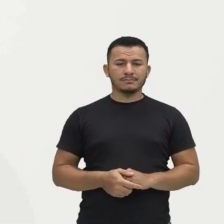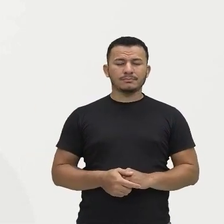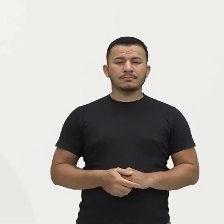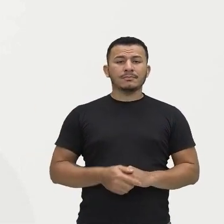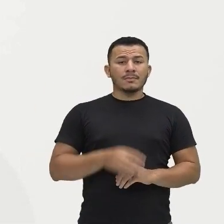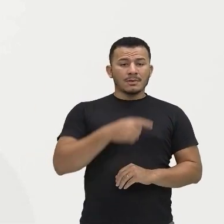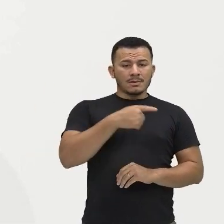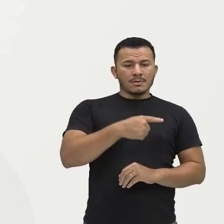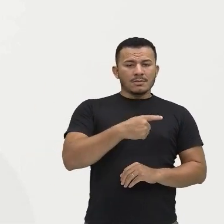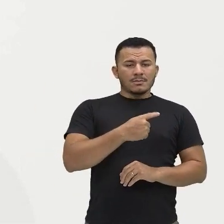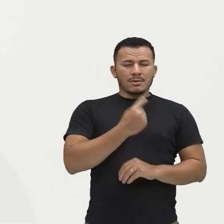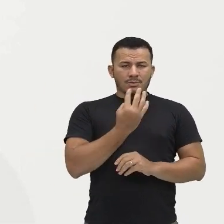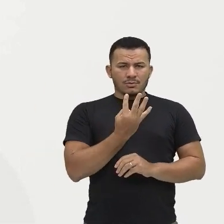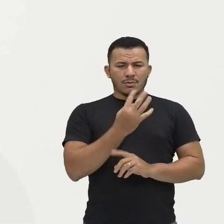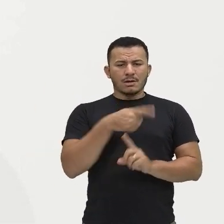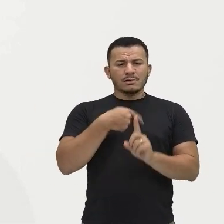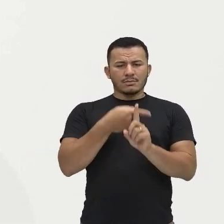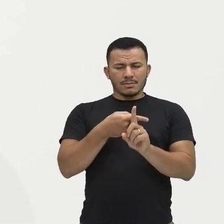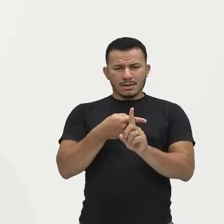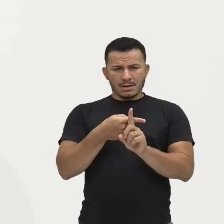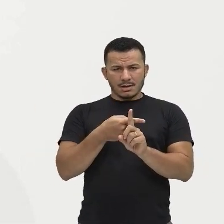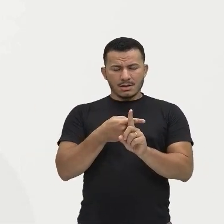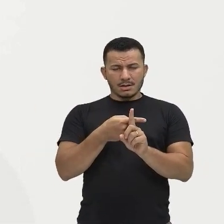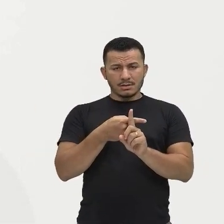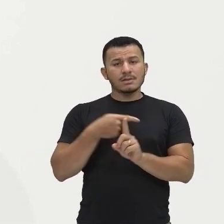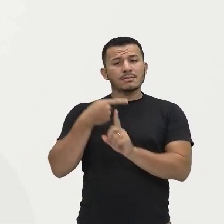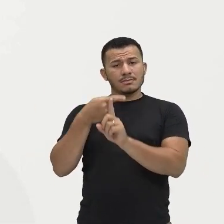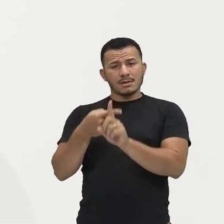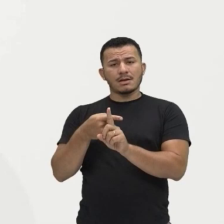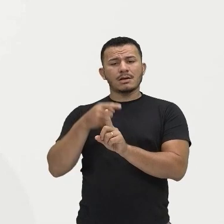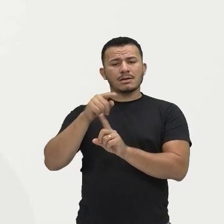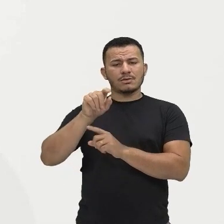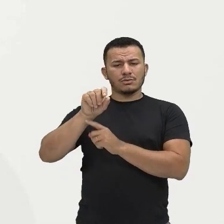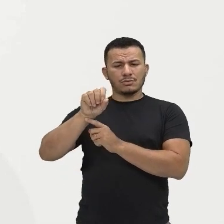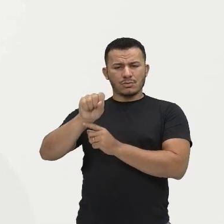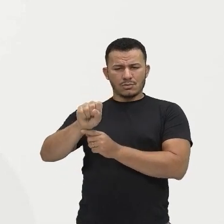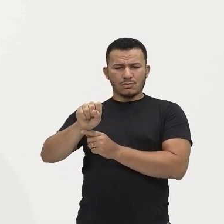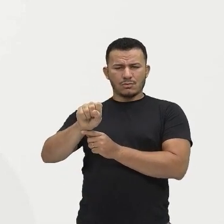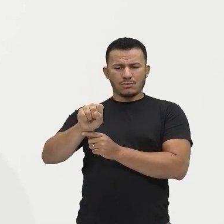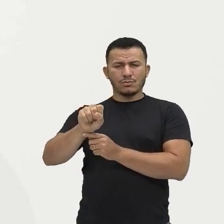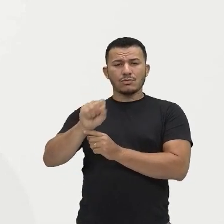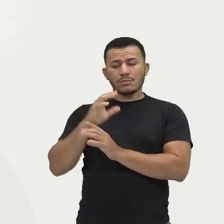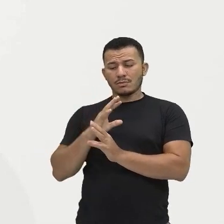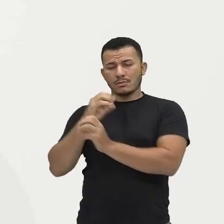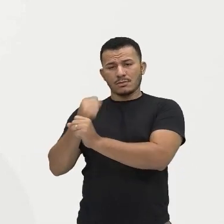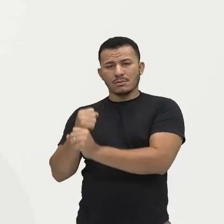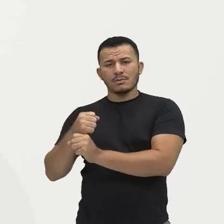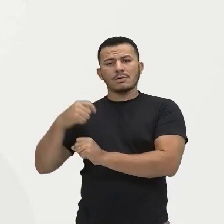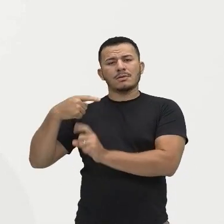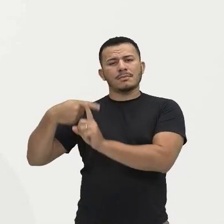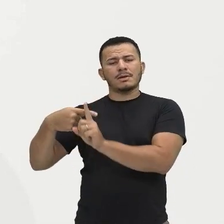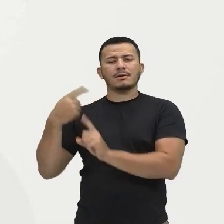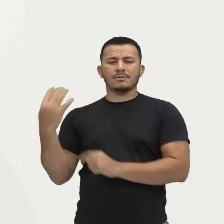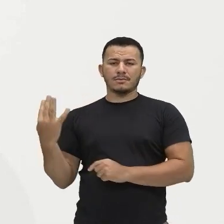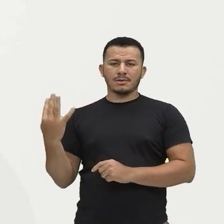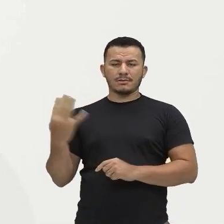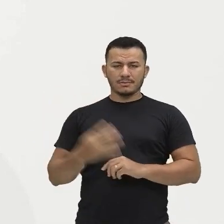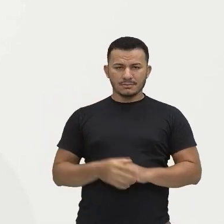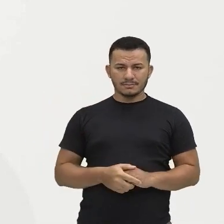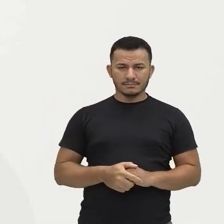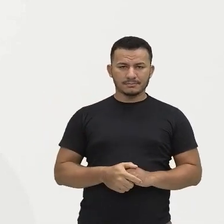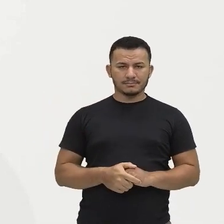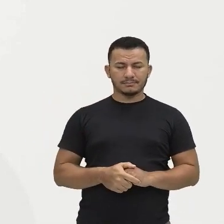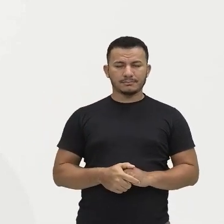temos menos 4 mais menos 8. Olha aqui qual é o nosso resultado, mais 4. Mas